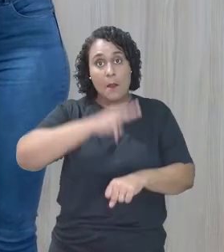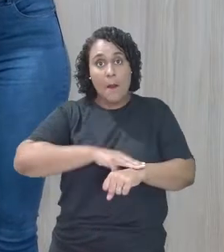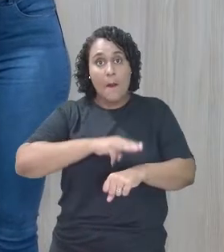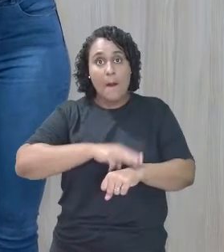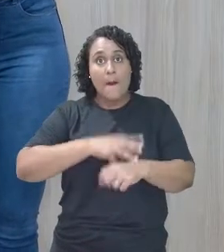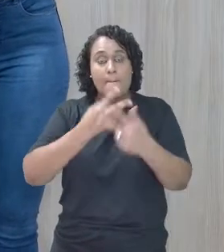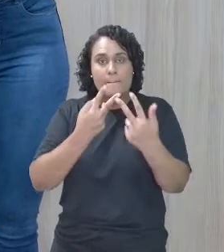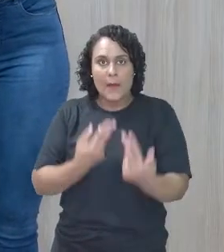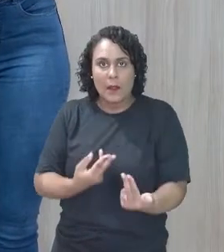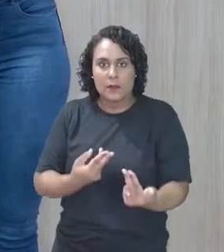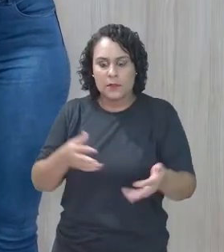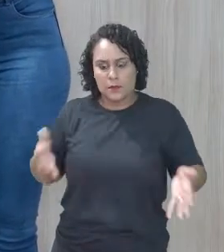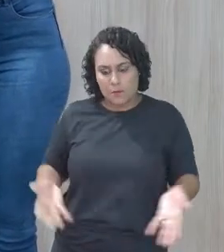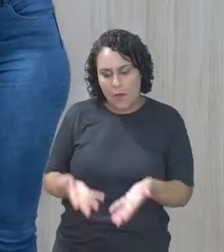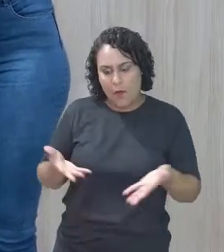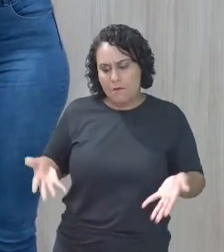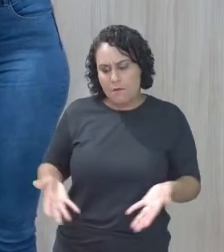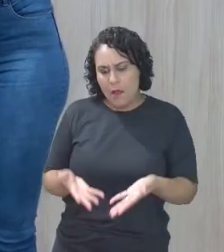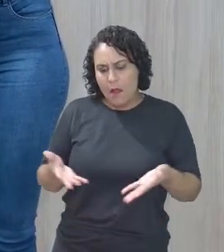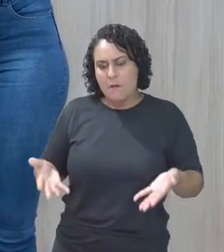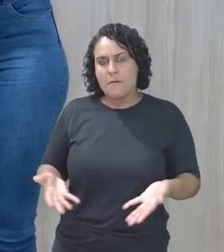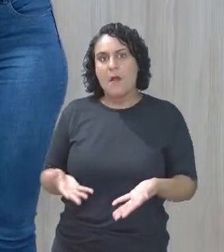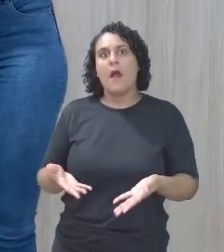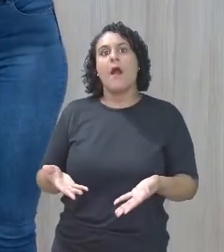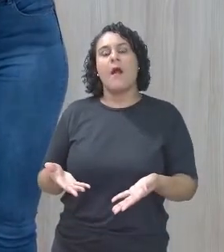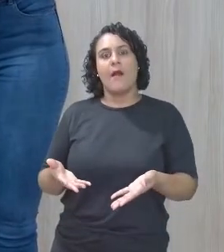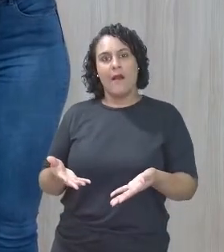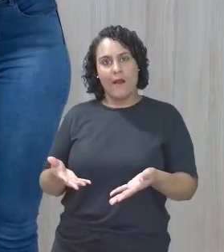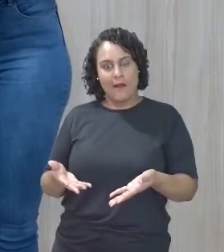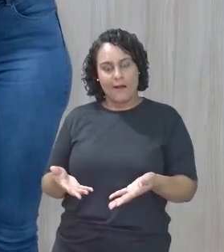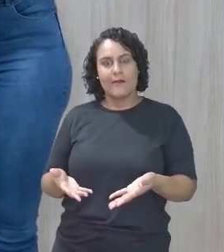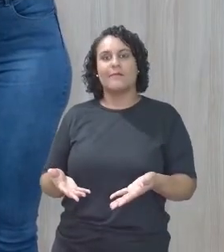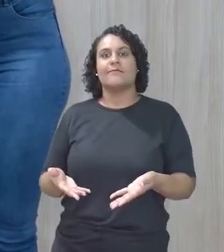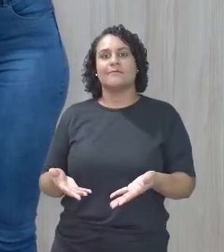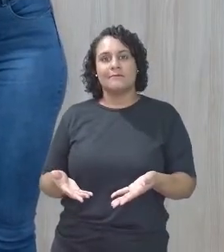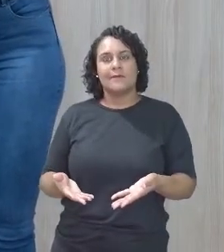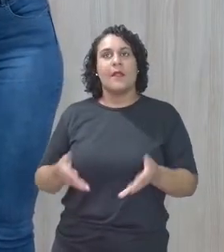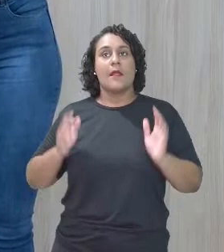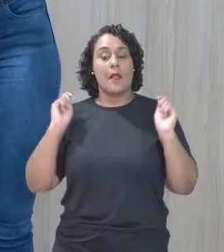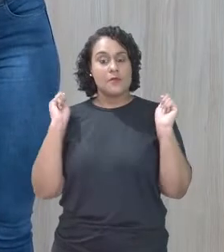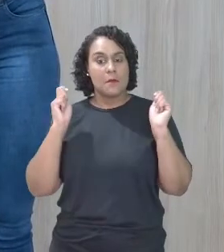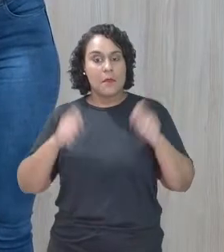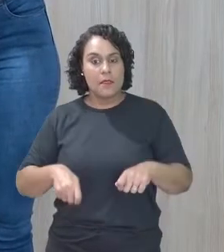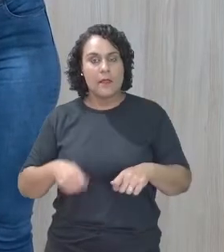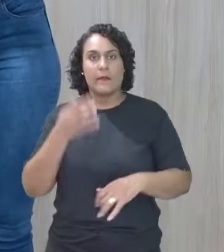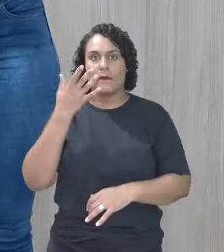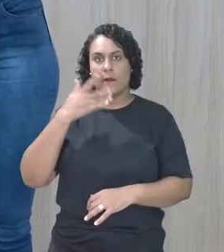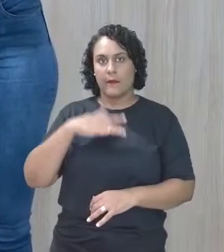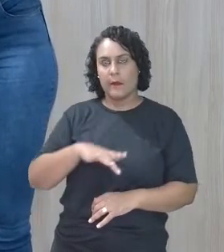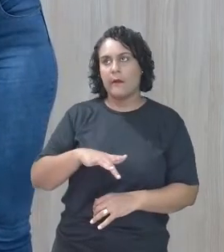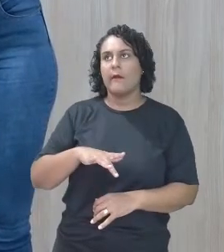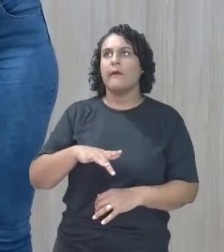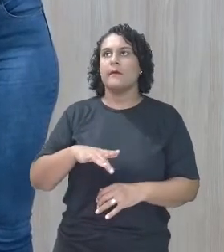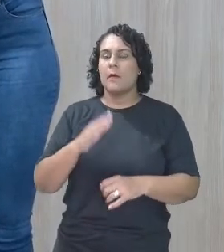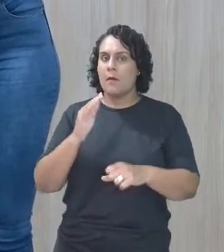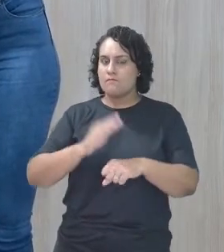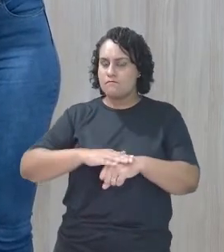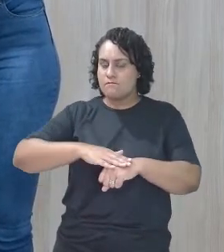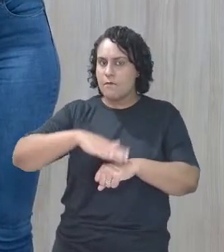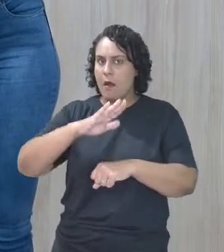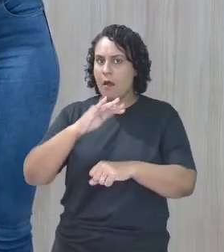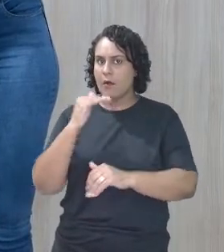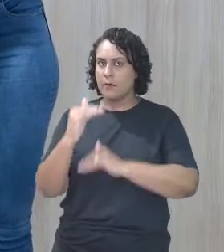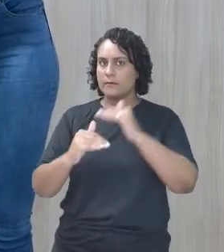gente recebe estímulos que fazem com que a gente mobilize algumas capacidades que a gente tem. Então, para